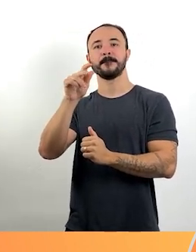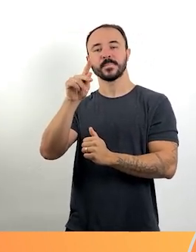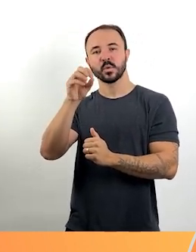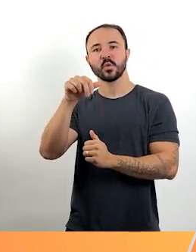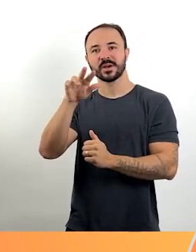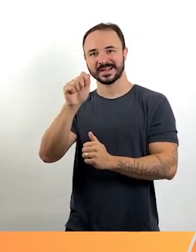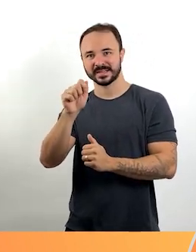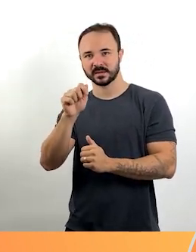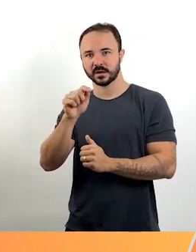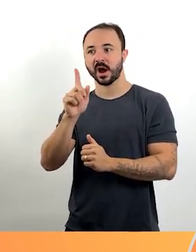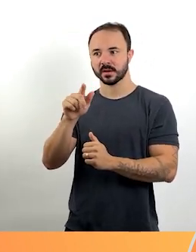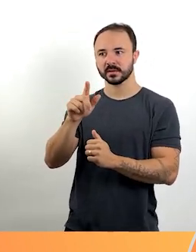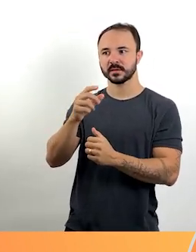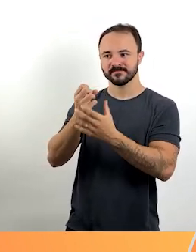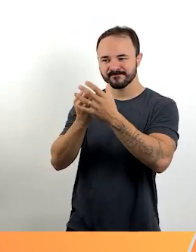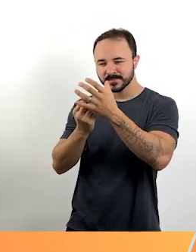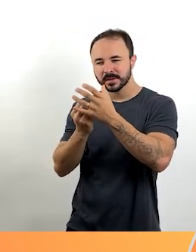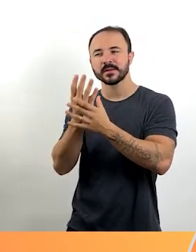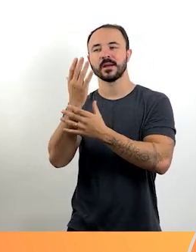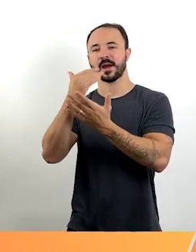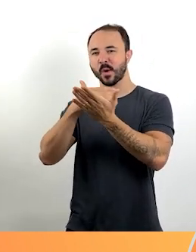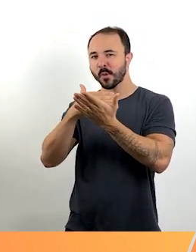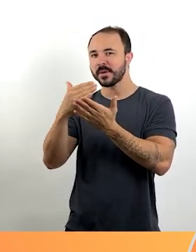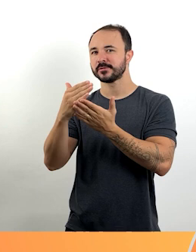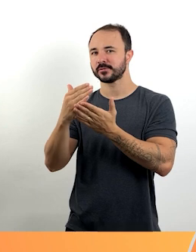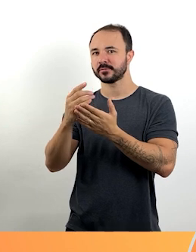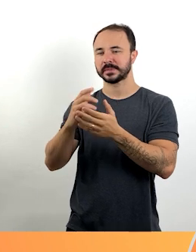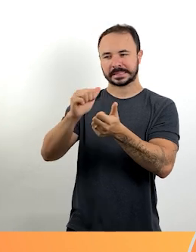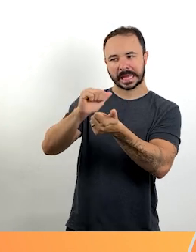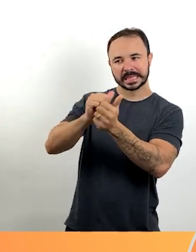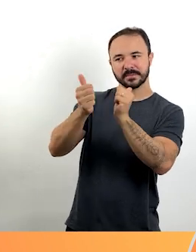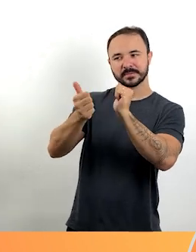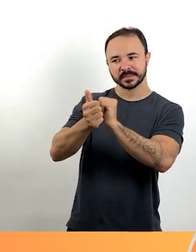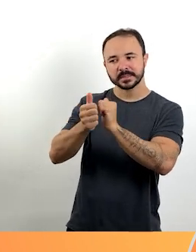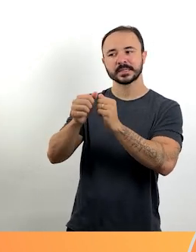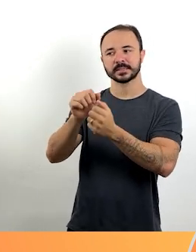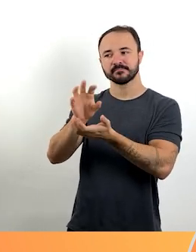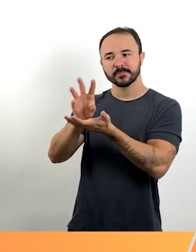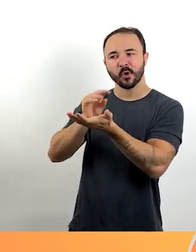cultura inglesa. Então vamos lá, vamos pensar um pouquinho sobre